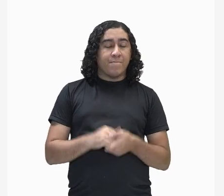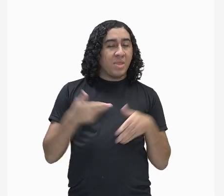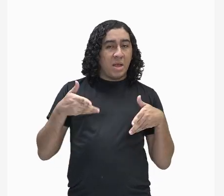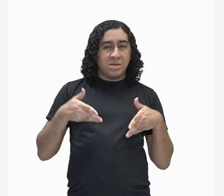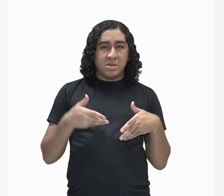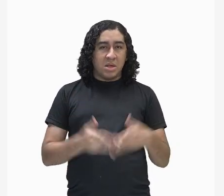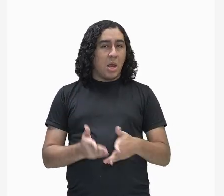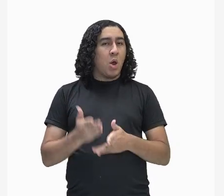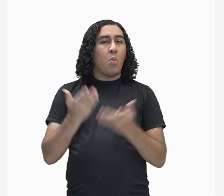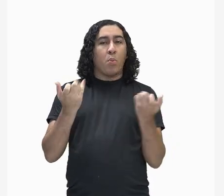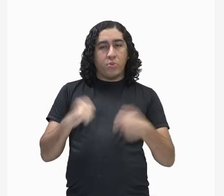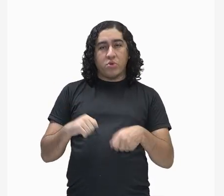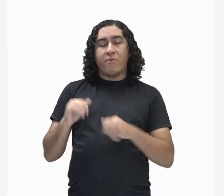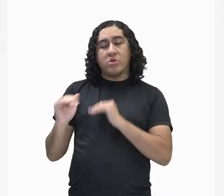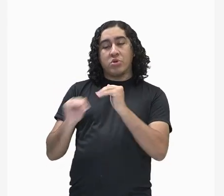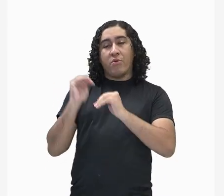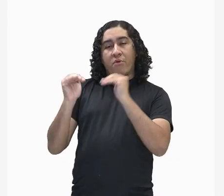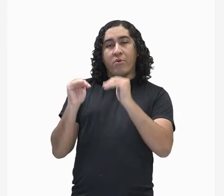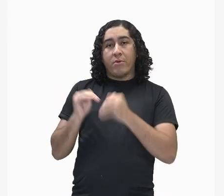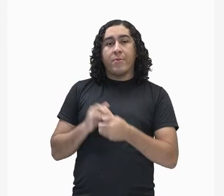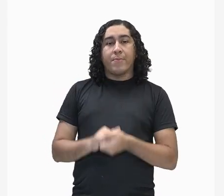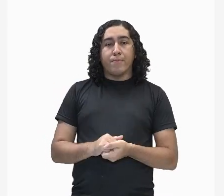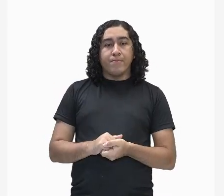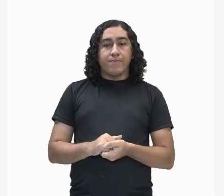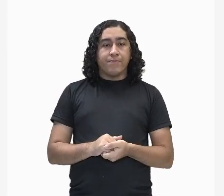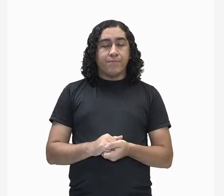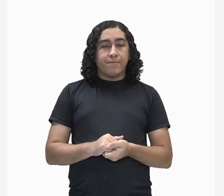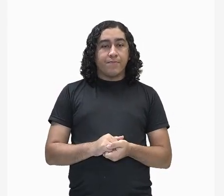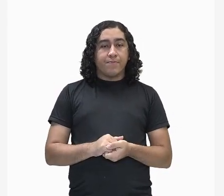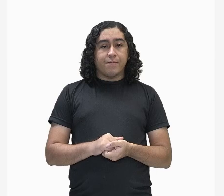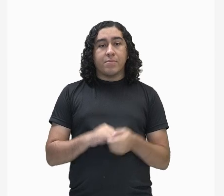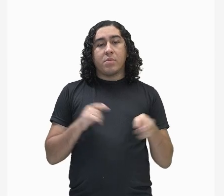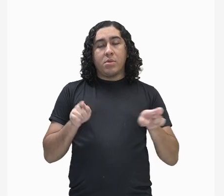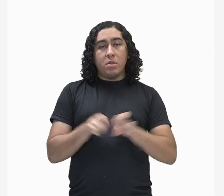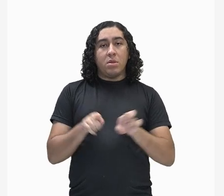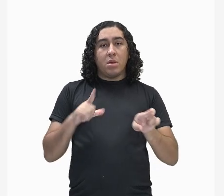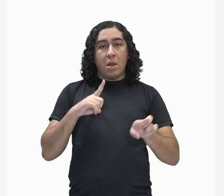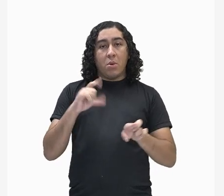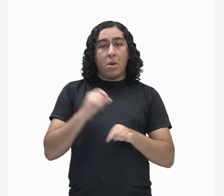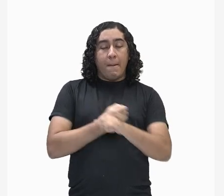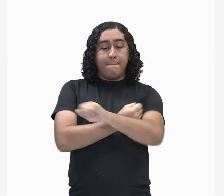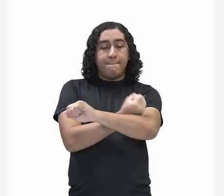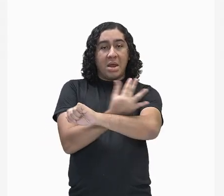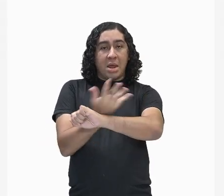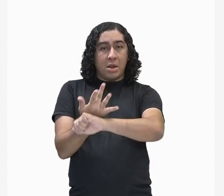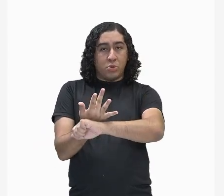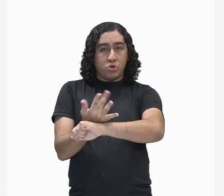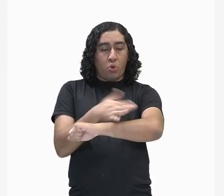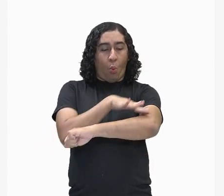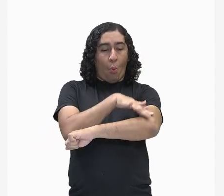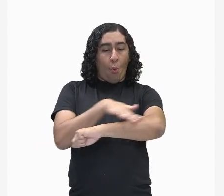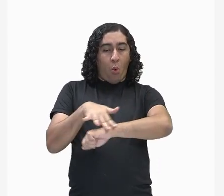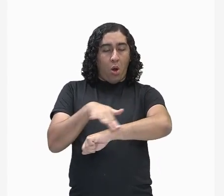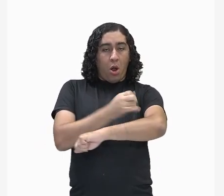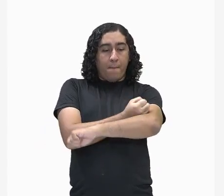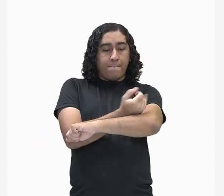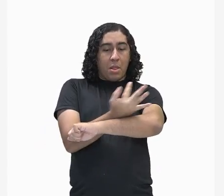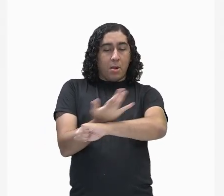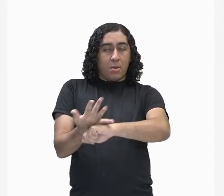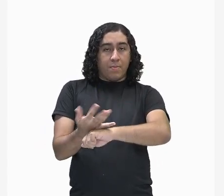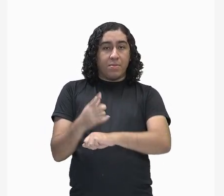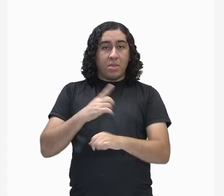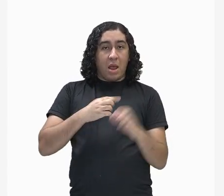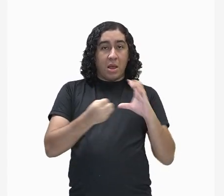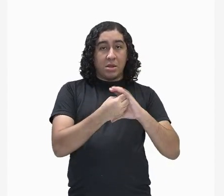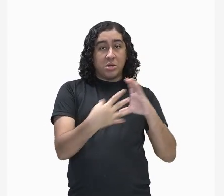se desenvolver. Além disso, tem também a presença de pelos, né? Então, os mamíferos têm essas duas características